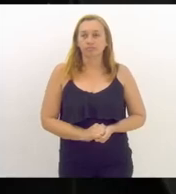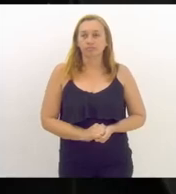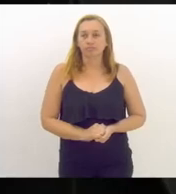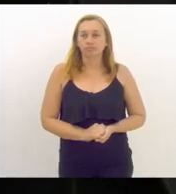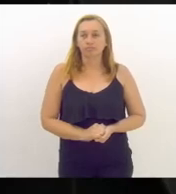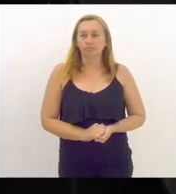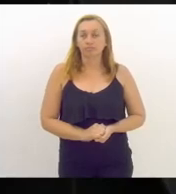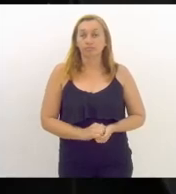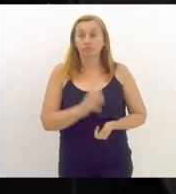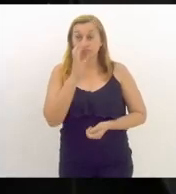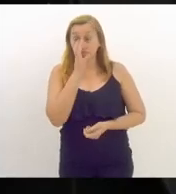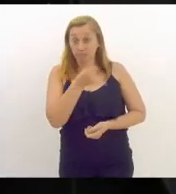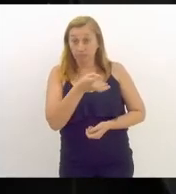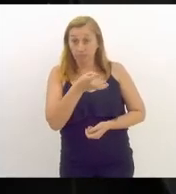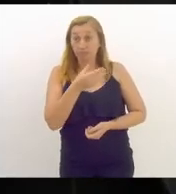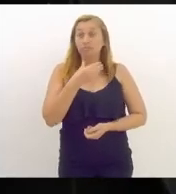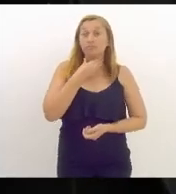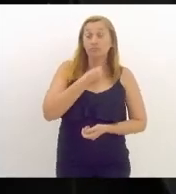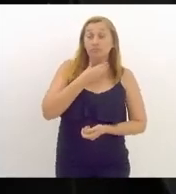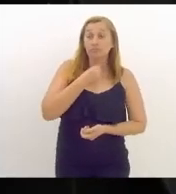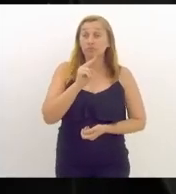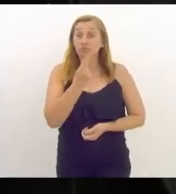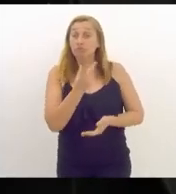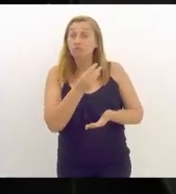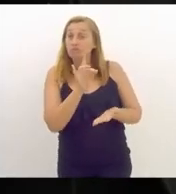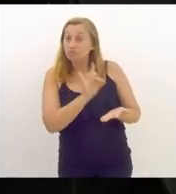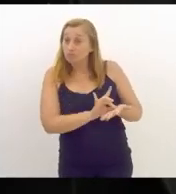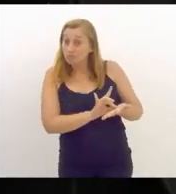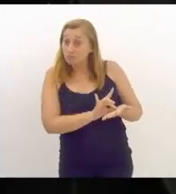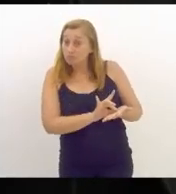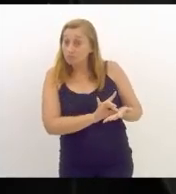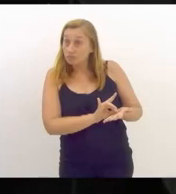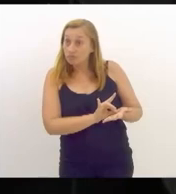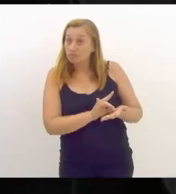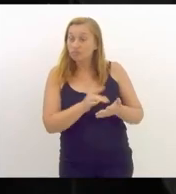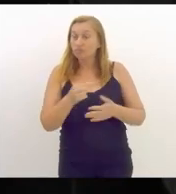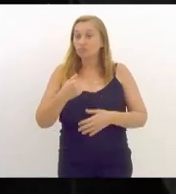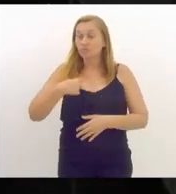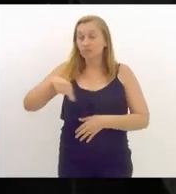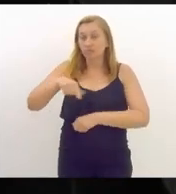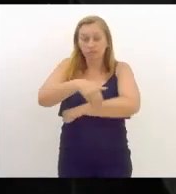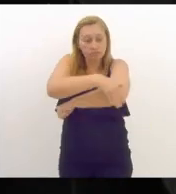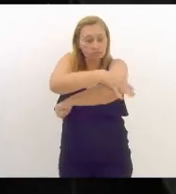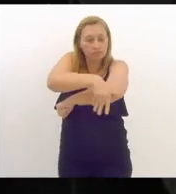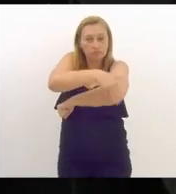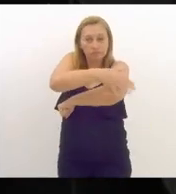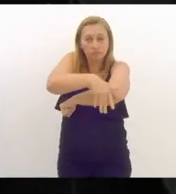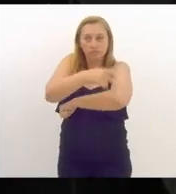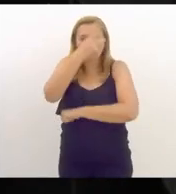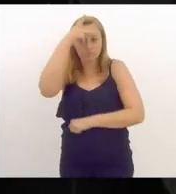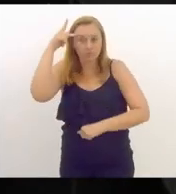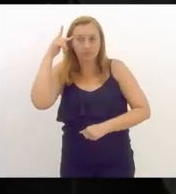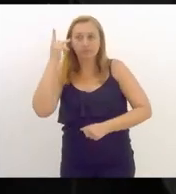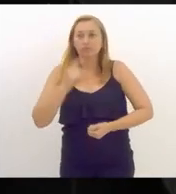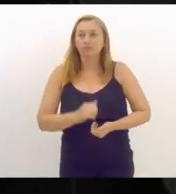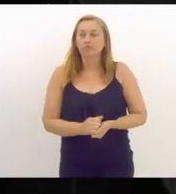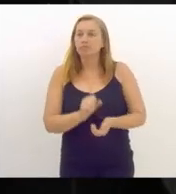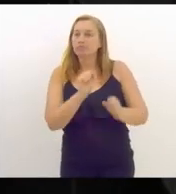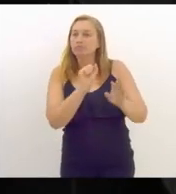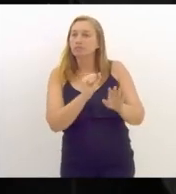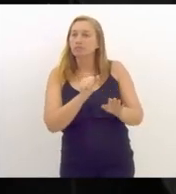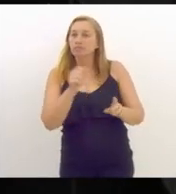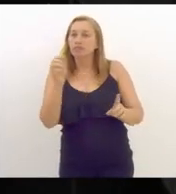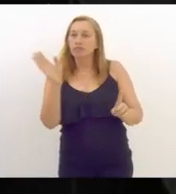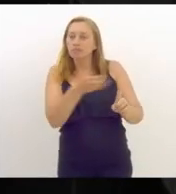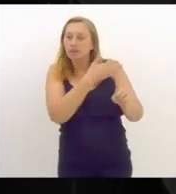se essas acusações são falsas ou verdadeiras É como se eu estivesse na esquina e alguém batesse